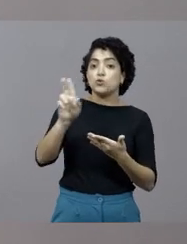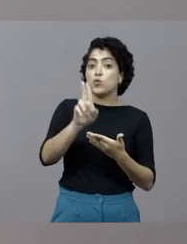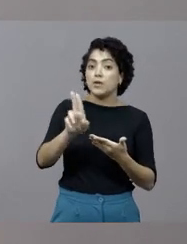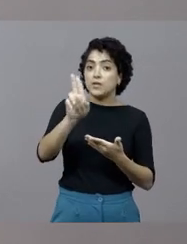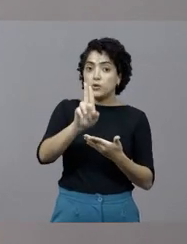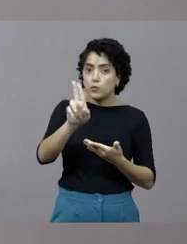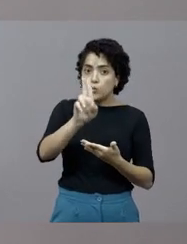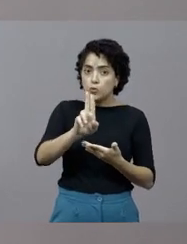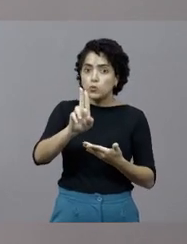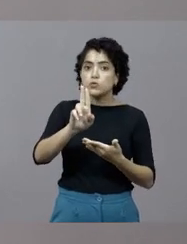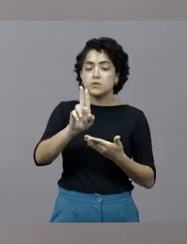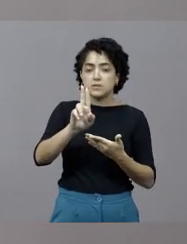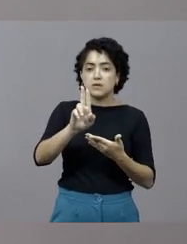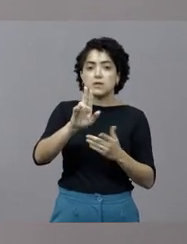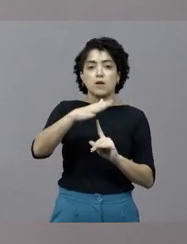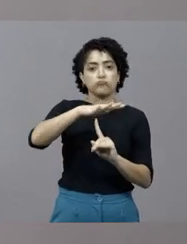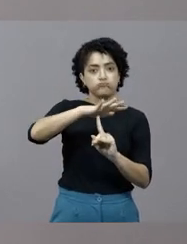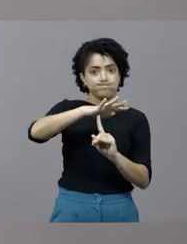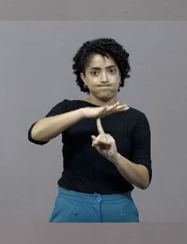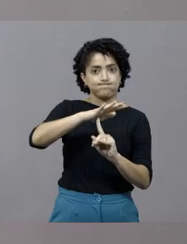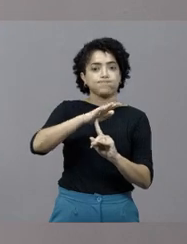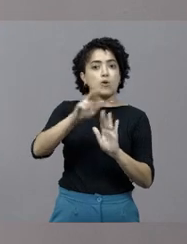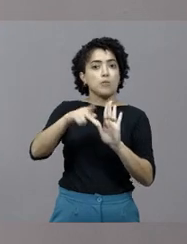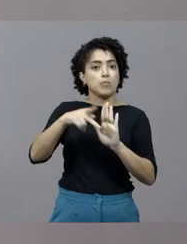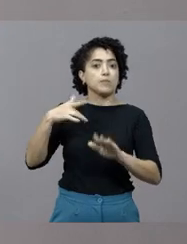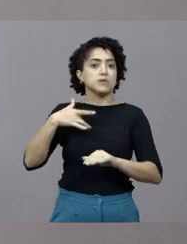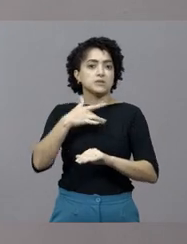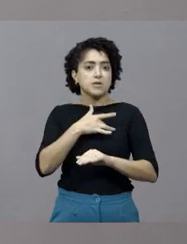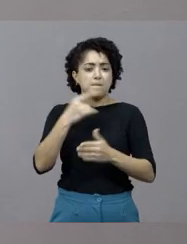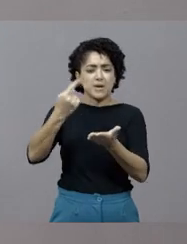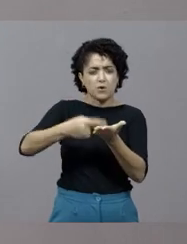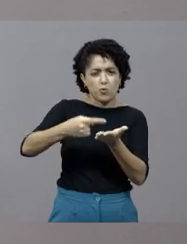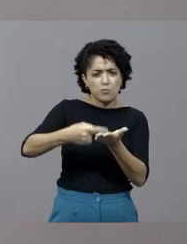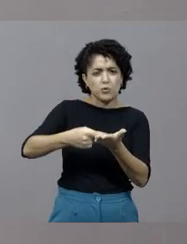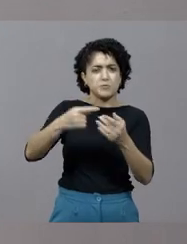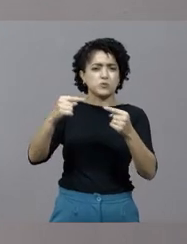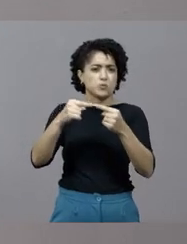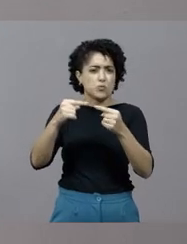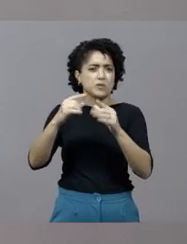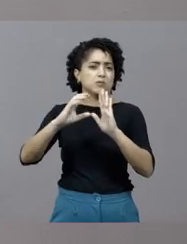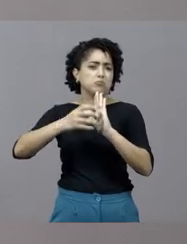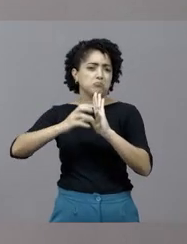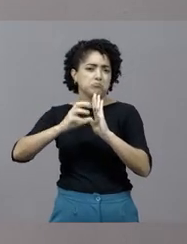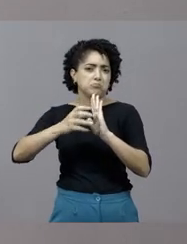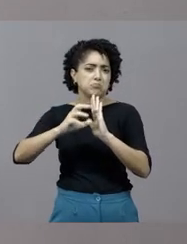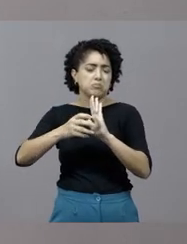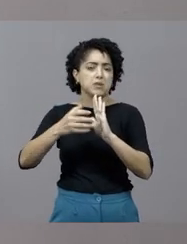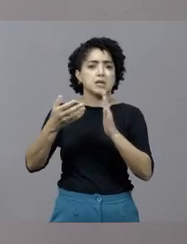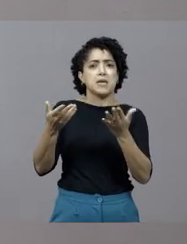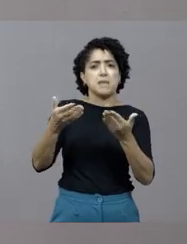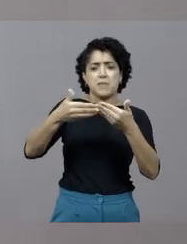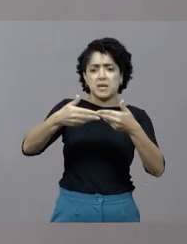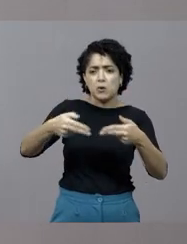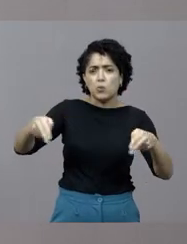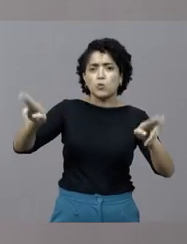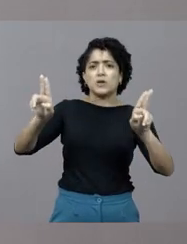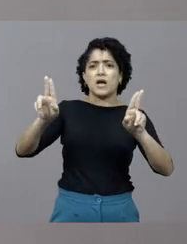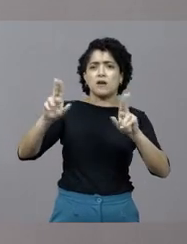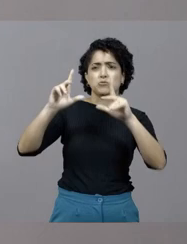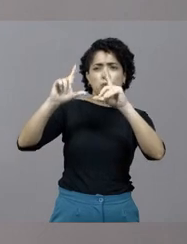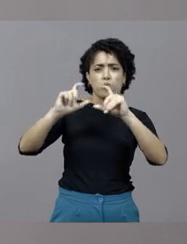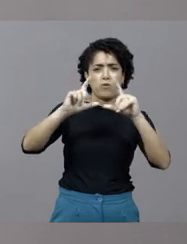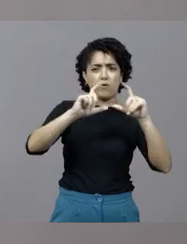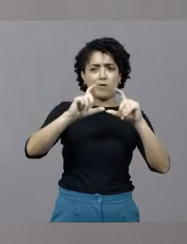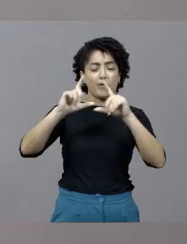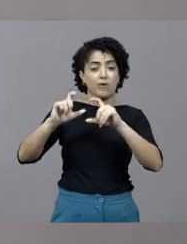a ambulância do Estado para compromissos partidários, políticos, para inaugurar obras e tirar fotinhos